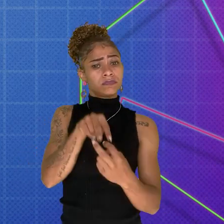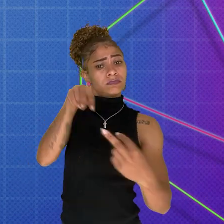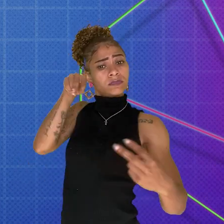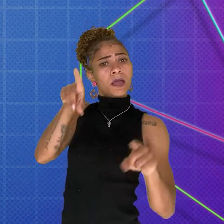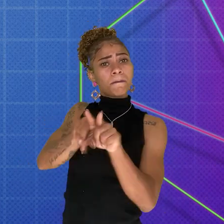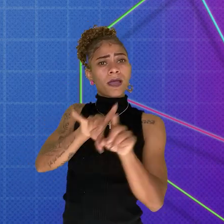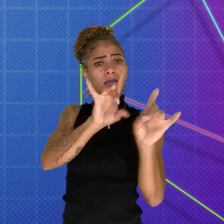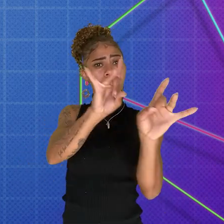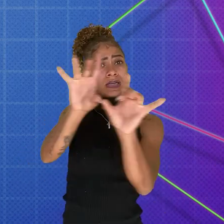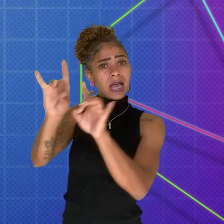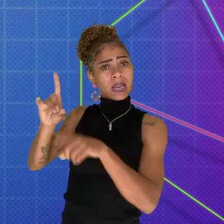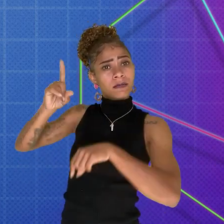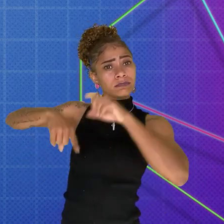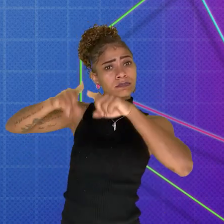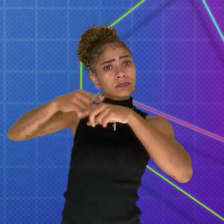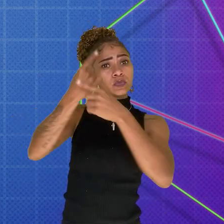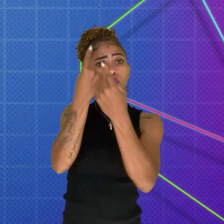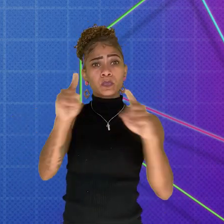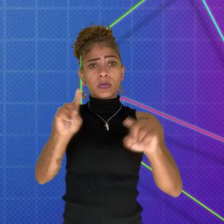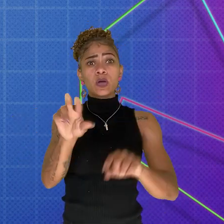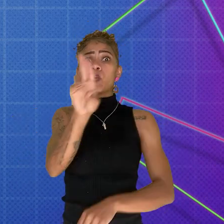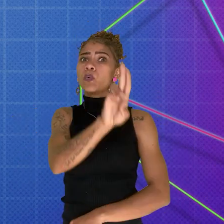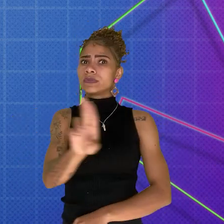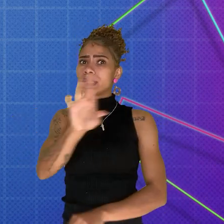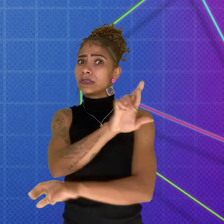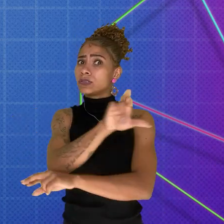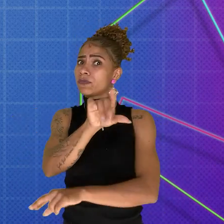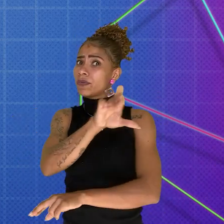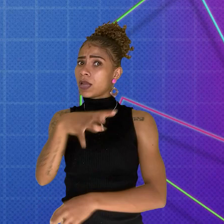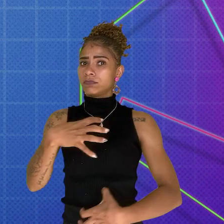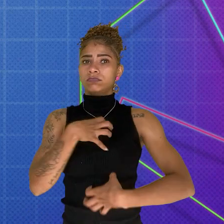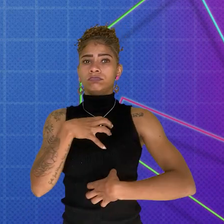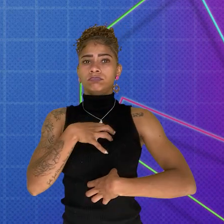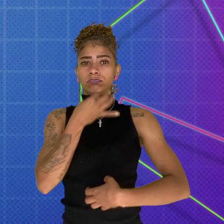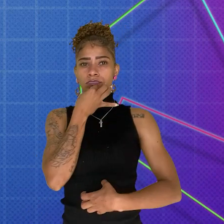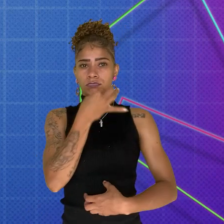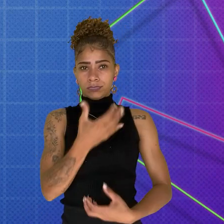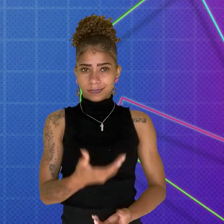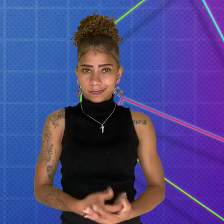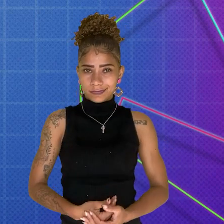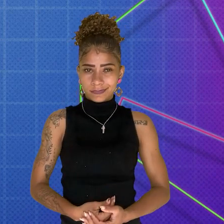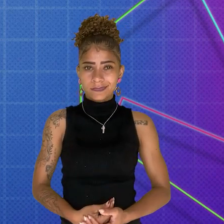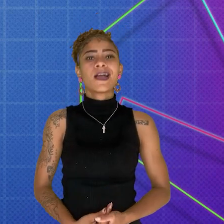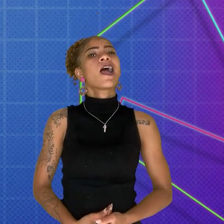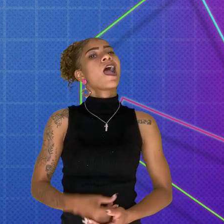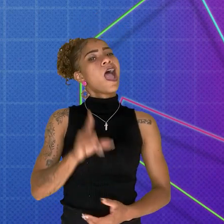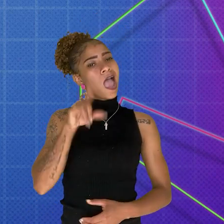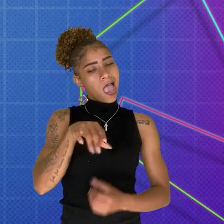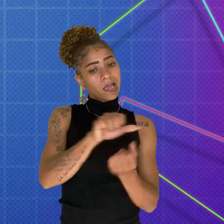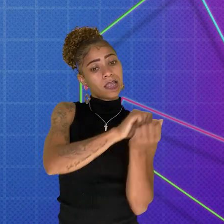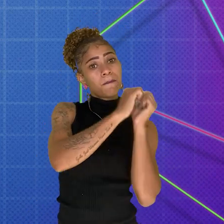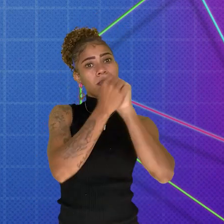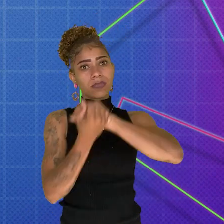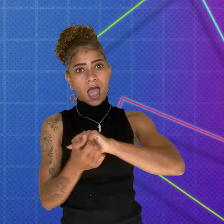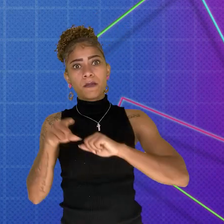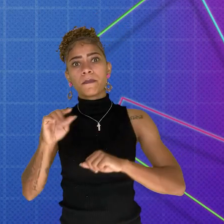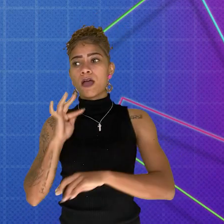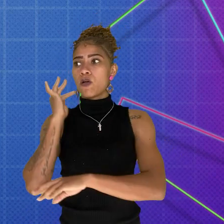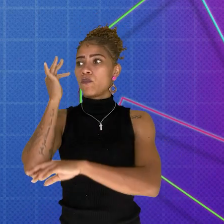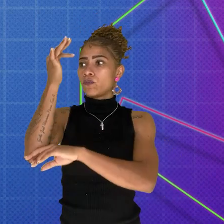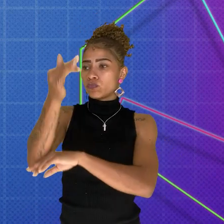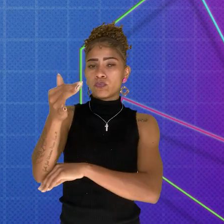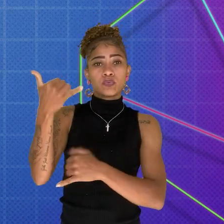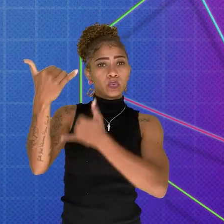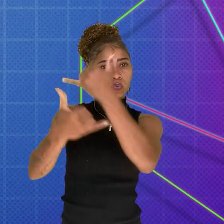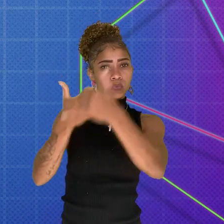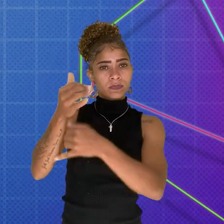virtuais. Cada um desses instrumentos pode ser utilizado para criar diferentes tipos de sons futuristas, que são adequados para o ambiente futurista